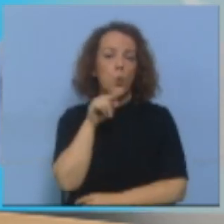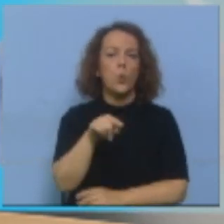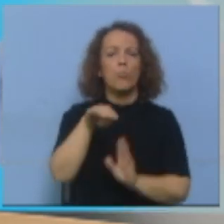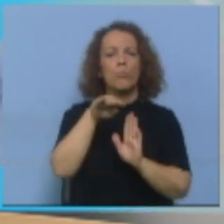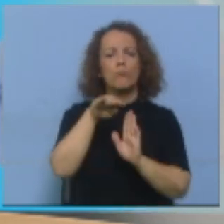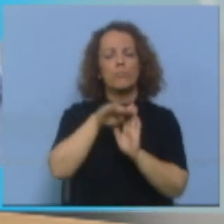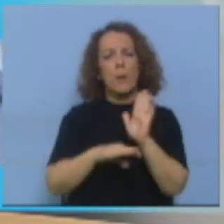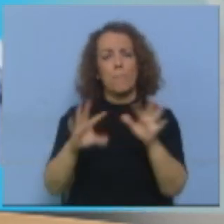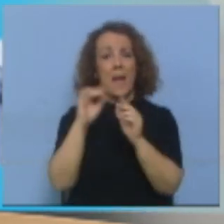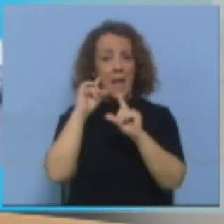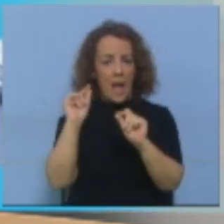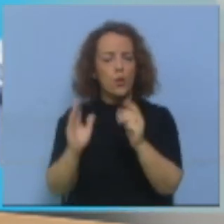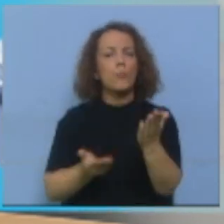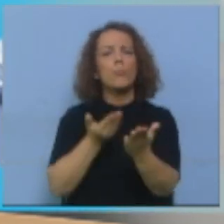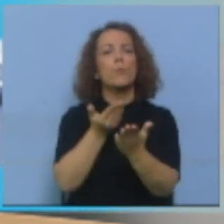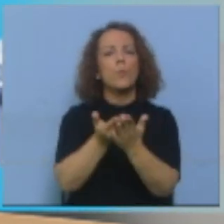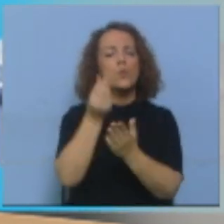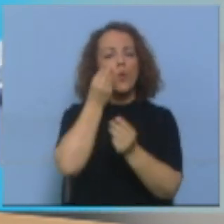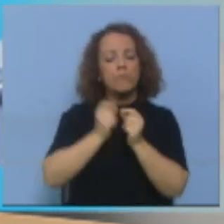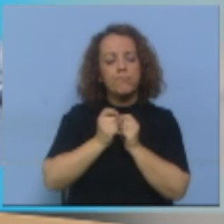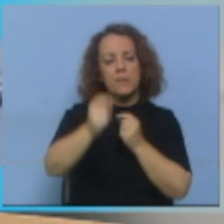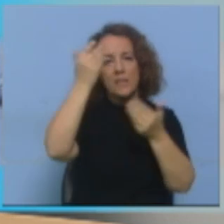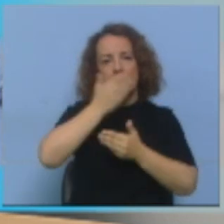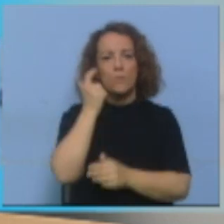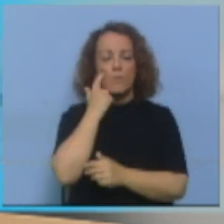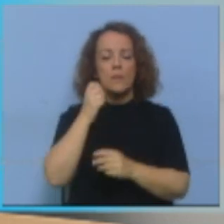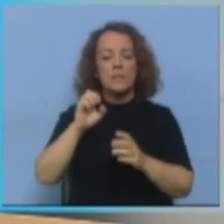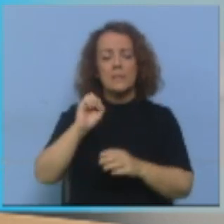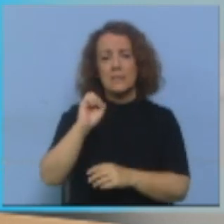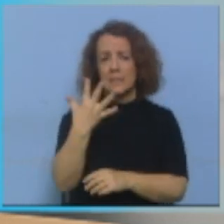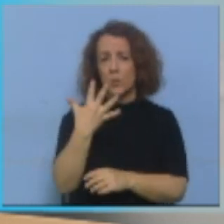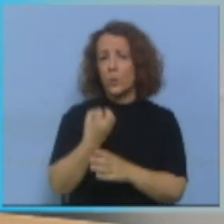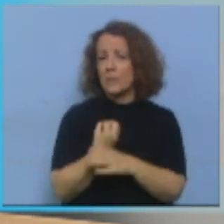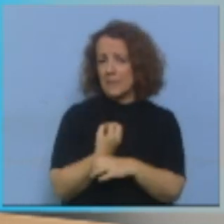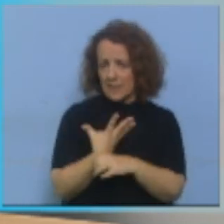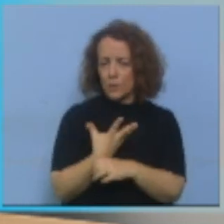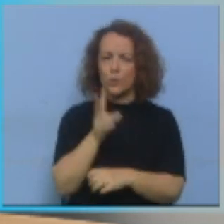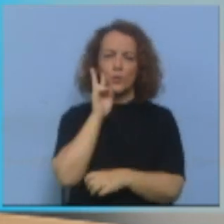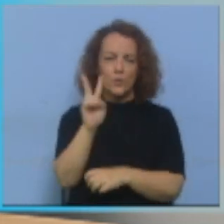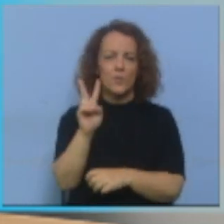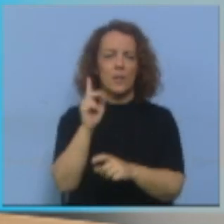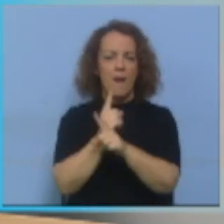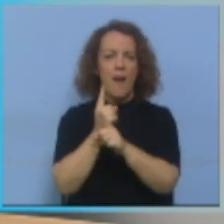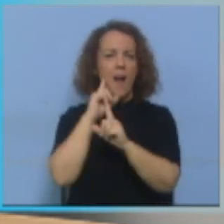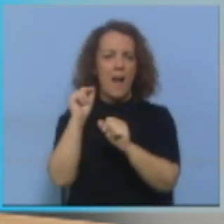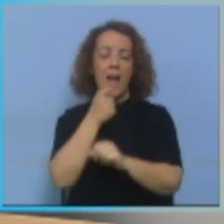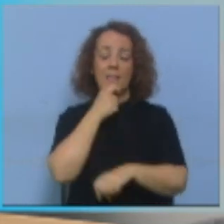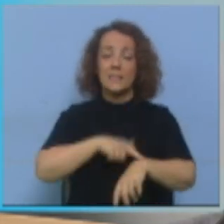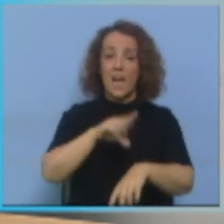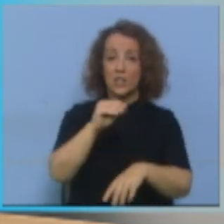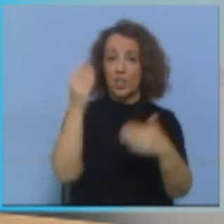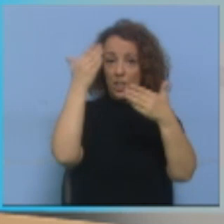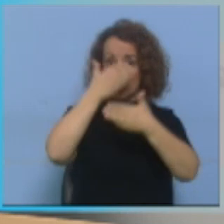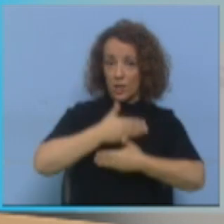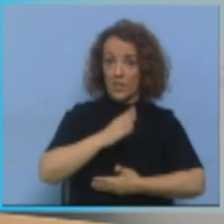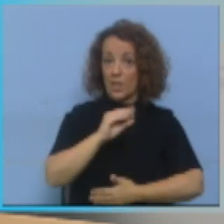1 propõe-lhe um itinerário para a Quaresma em torno dos 5 sentidos. Siga-nos aí na rádio quando forem